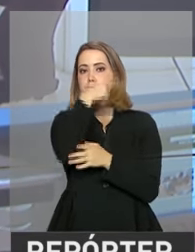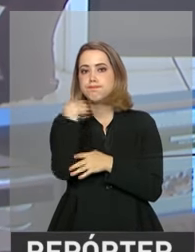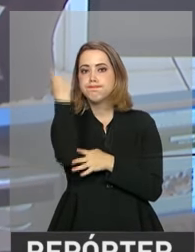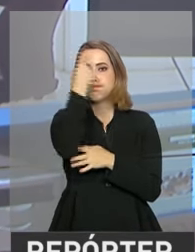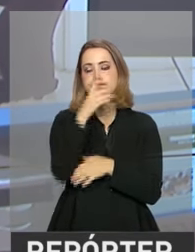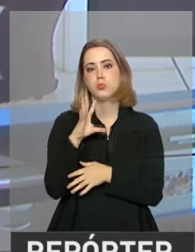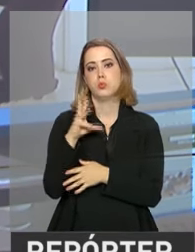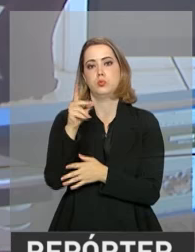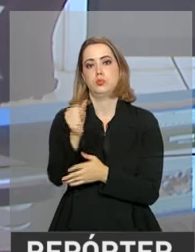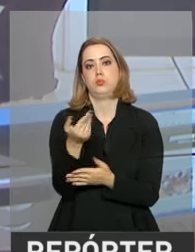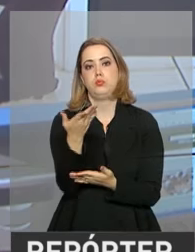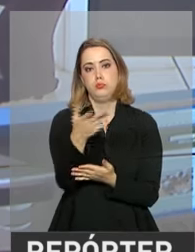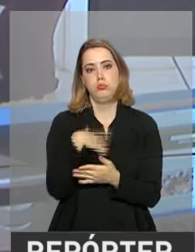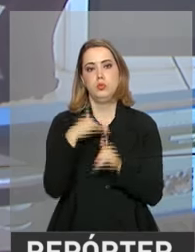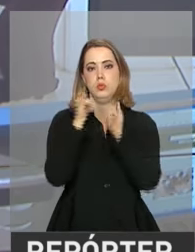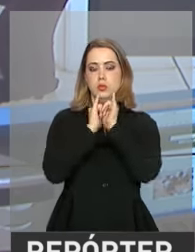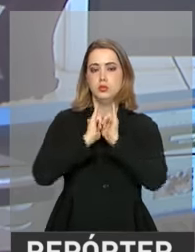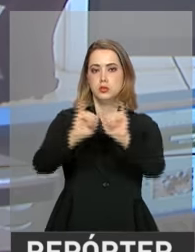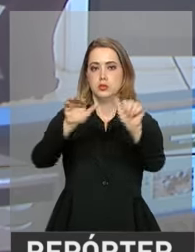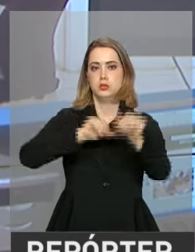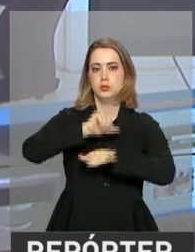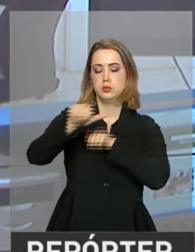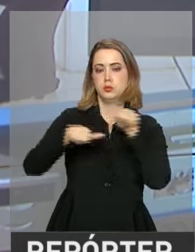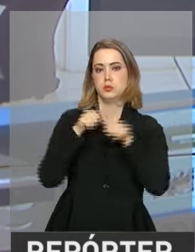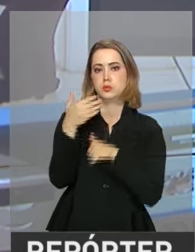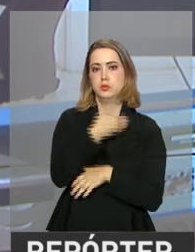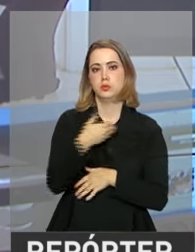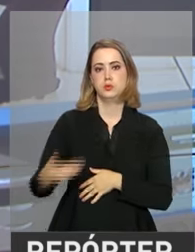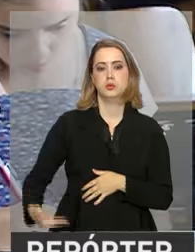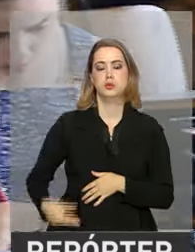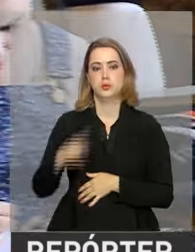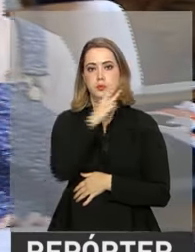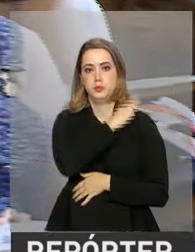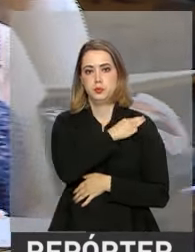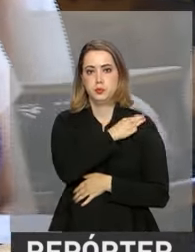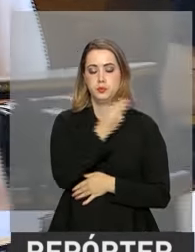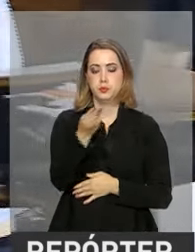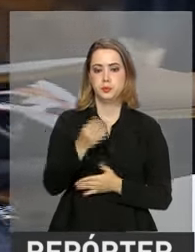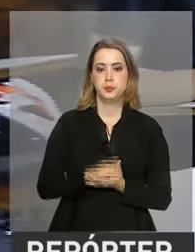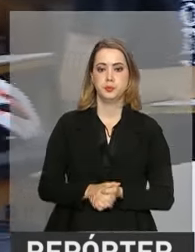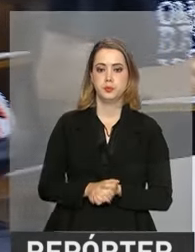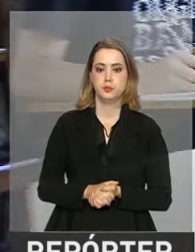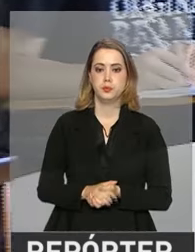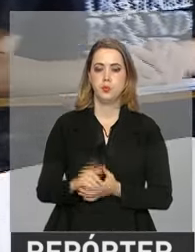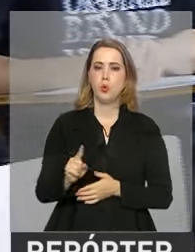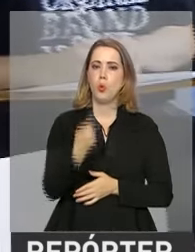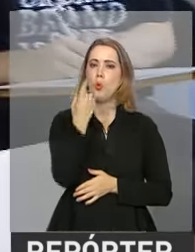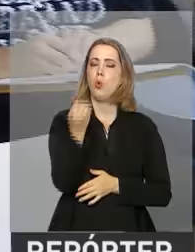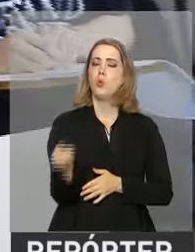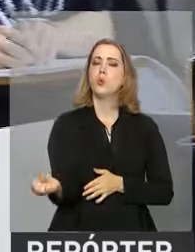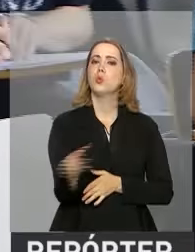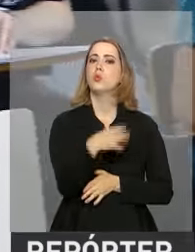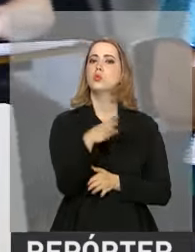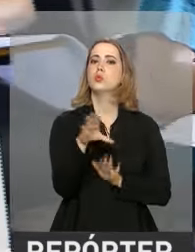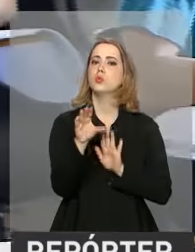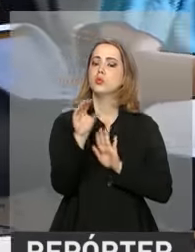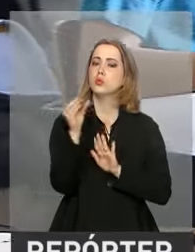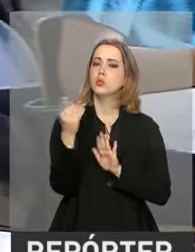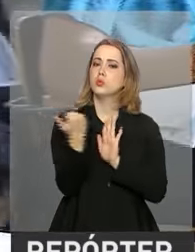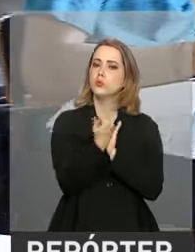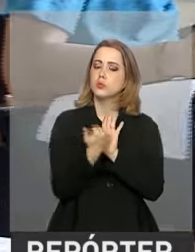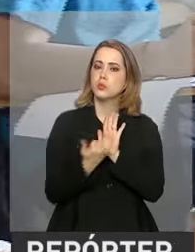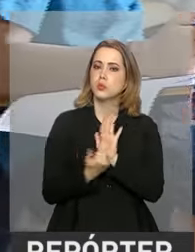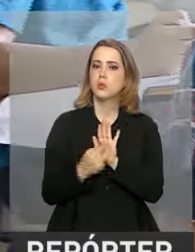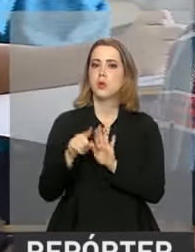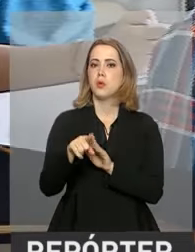algumas das mudanças anunciadas pelo governo para o novo ensino médio um novo modelo pensado para tornar o ensino